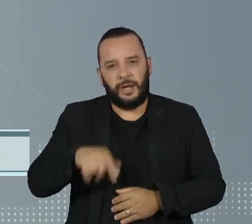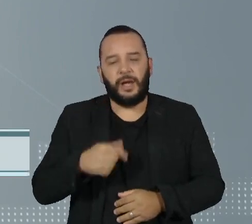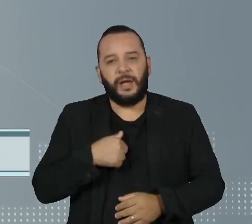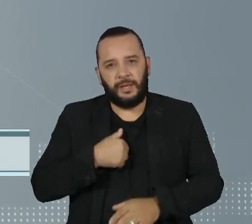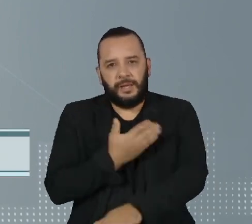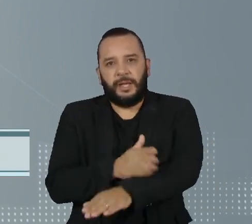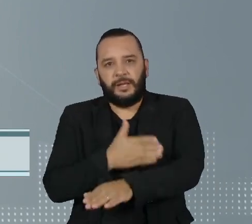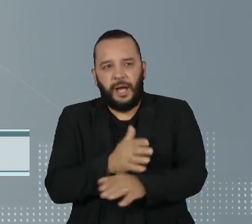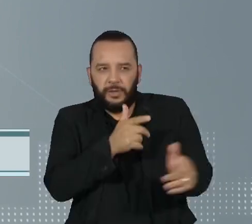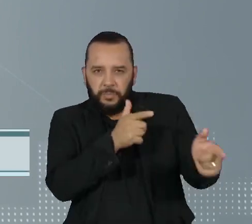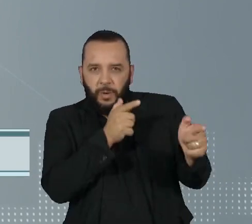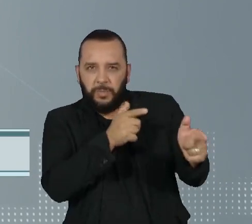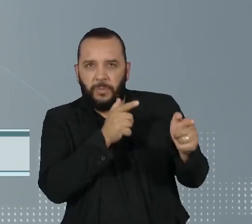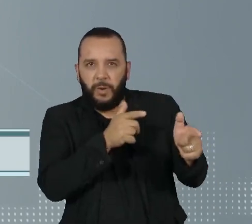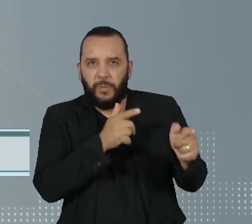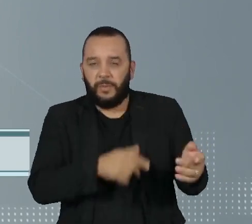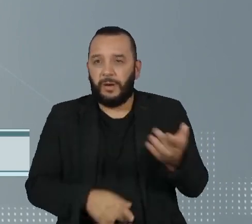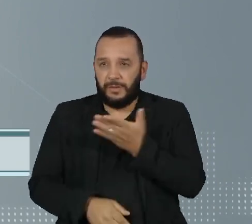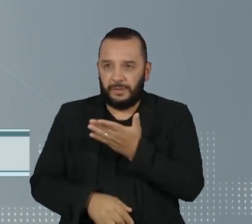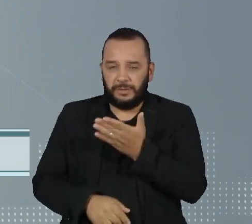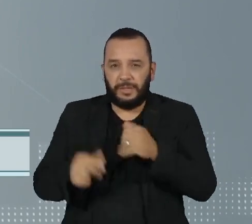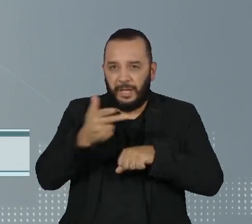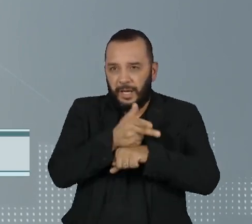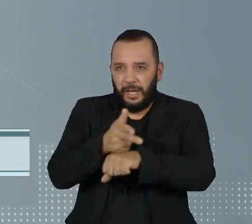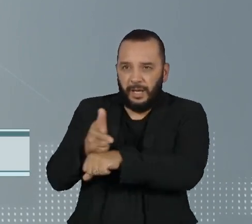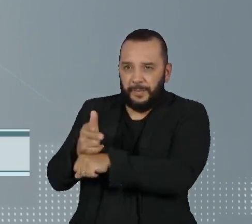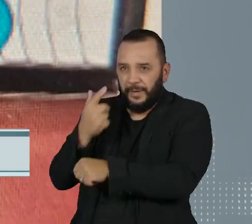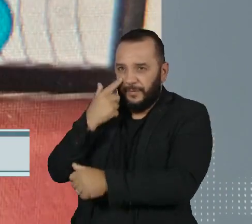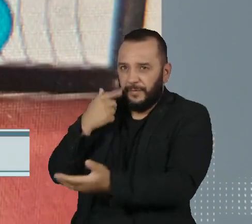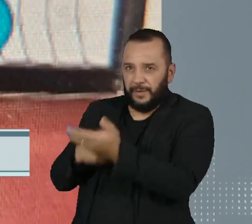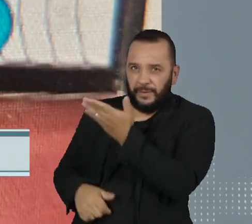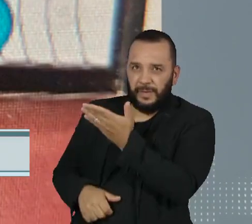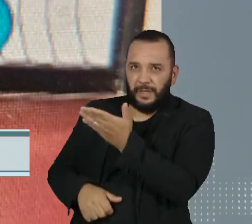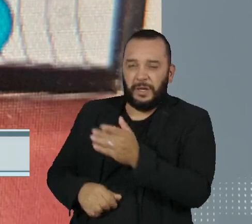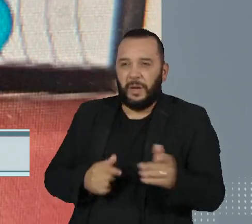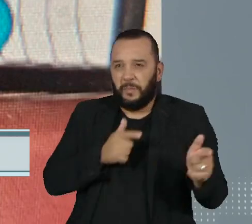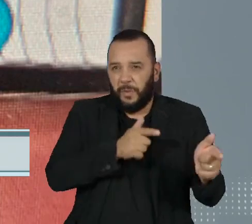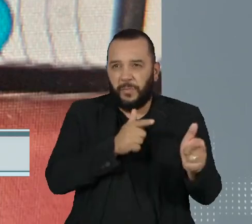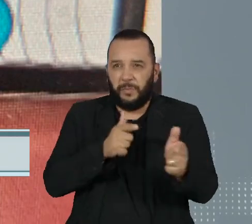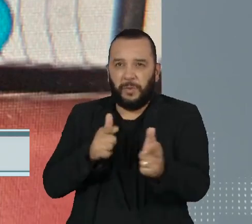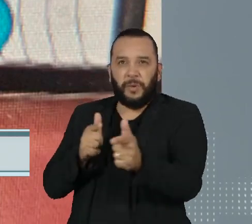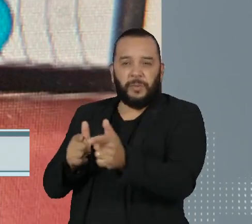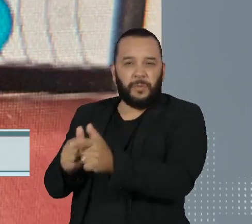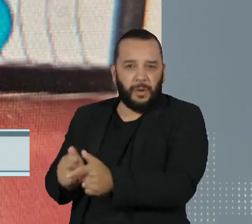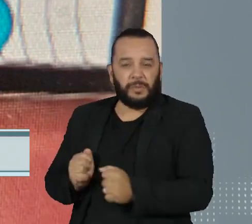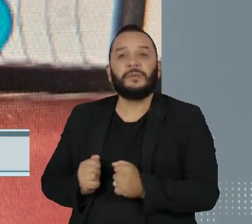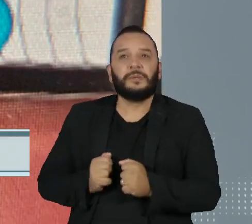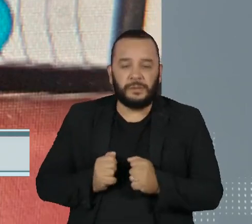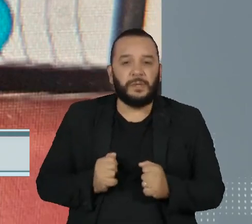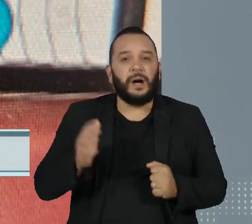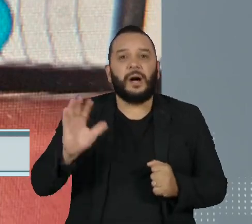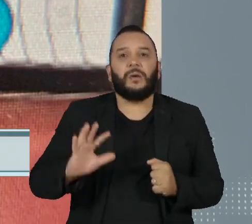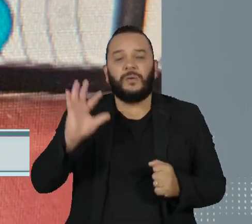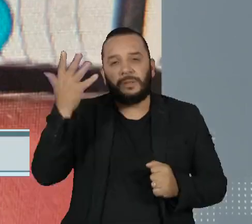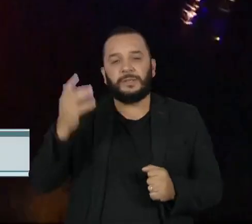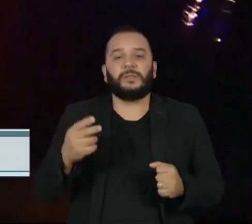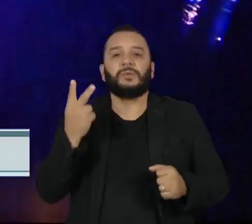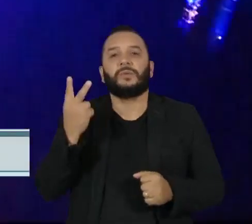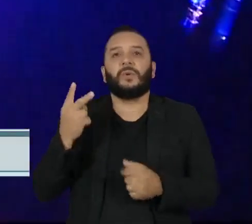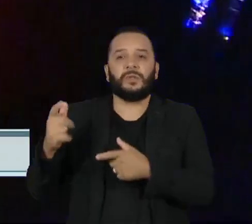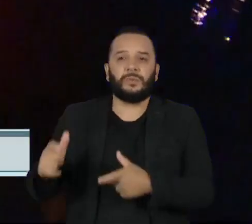treinado pelo exército câmeras de segurança flagraram a ação os ataques aconteceram em dois